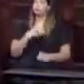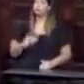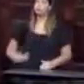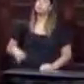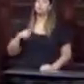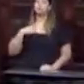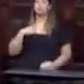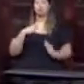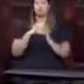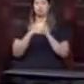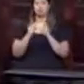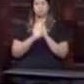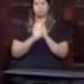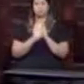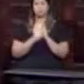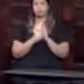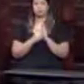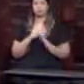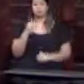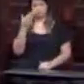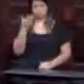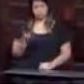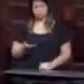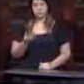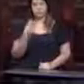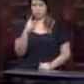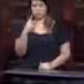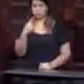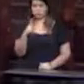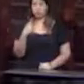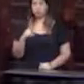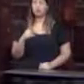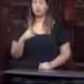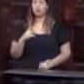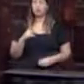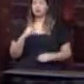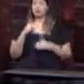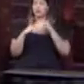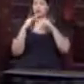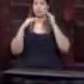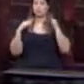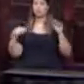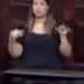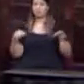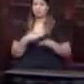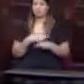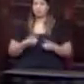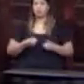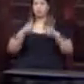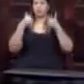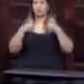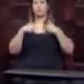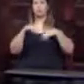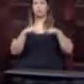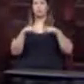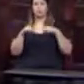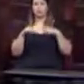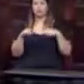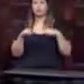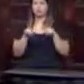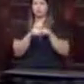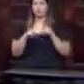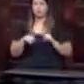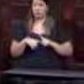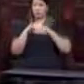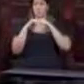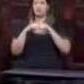Emendas, uma das quais de autoria de Vossa Excelência, aperfeiçoou o projeto e vai permitir, talvez, multiplicar por 5 ou 6